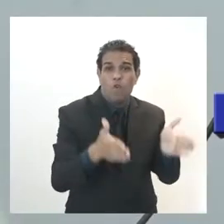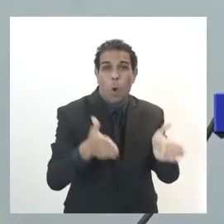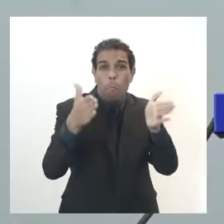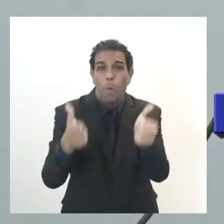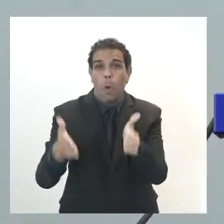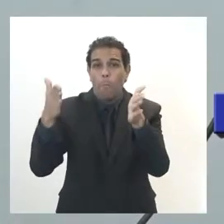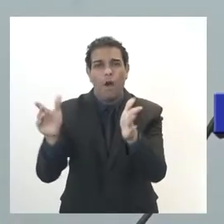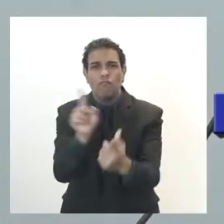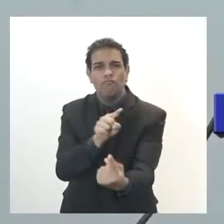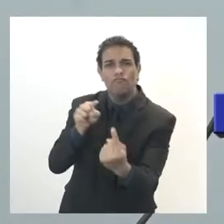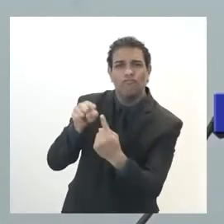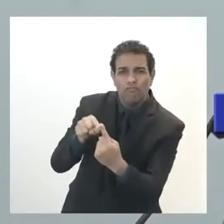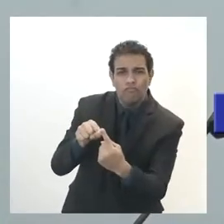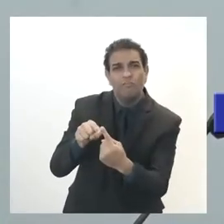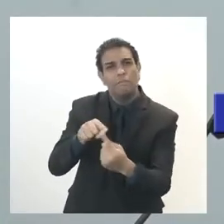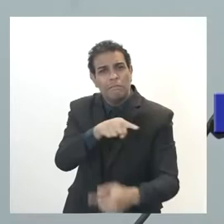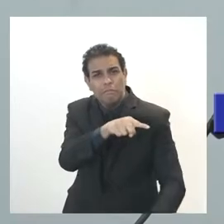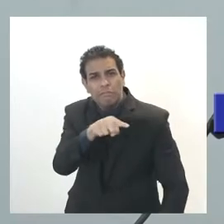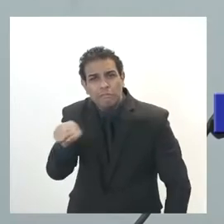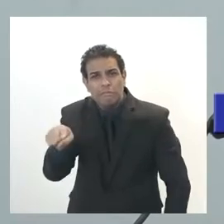o e contando